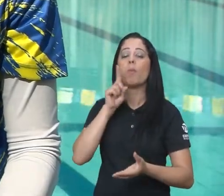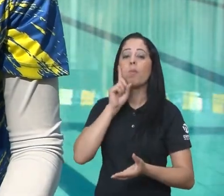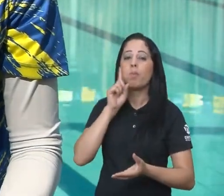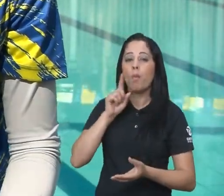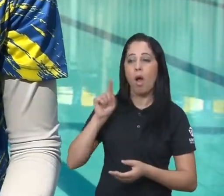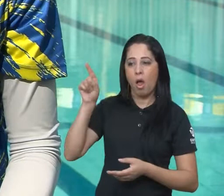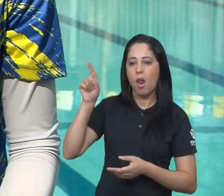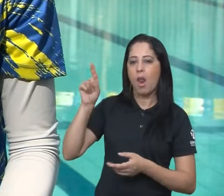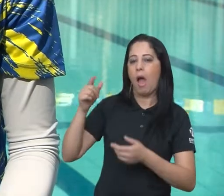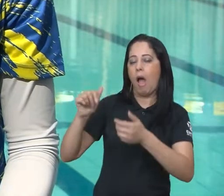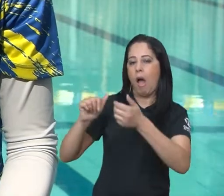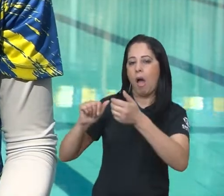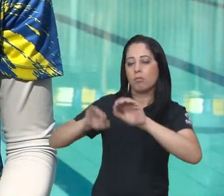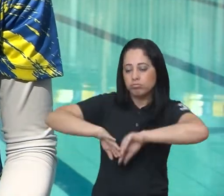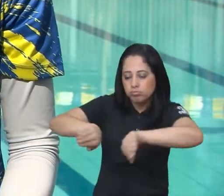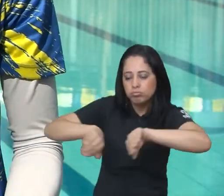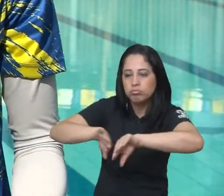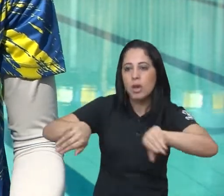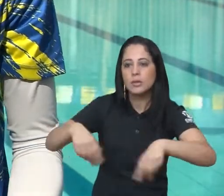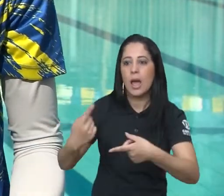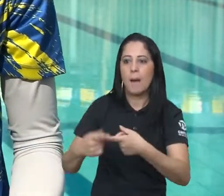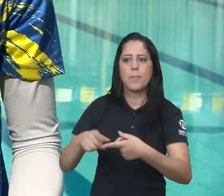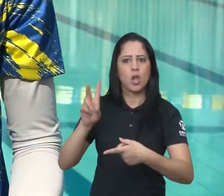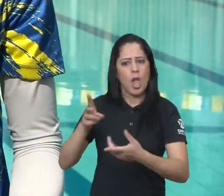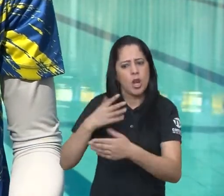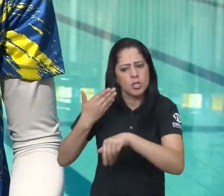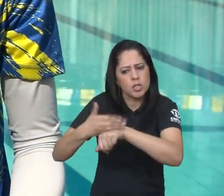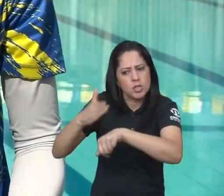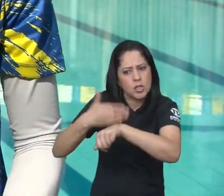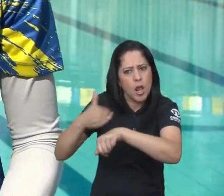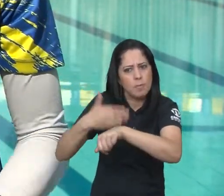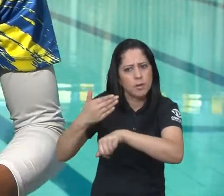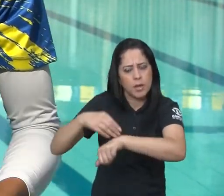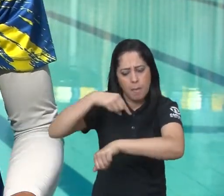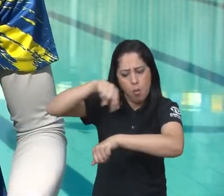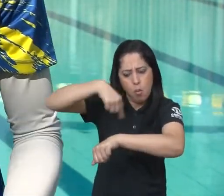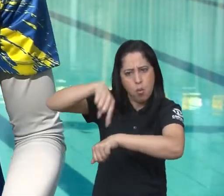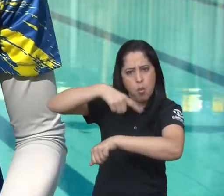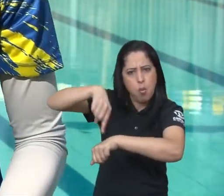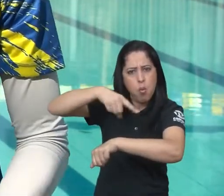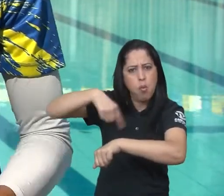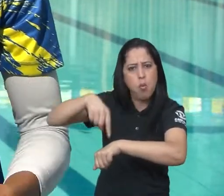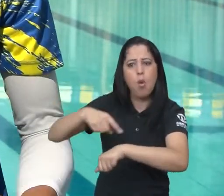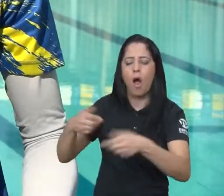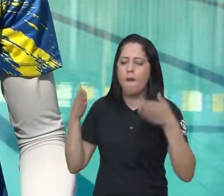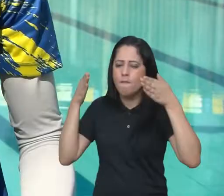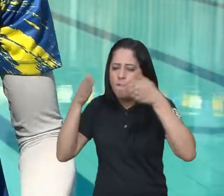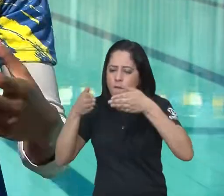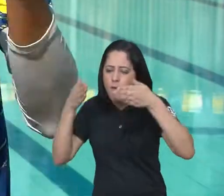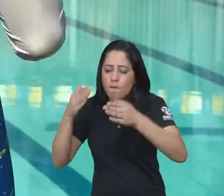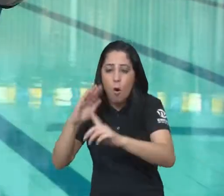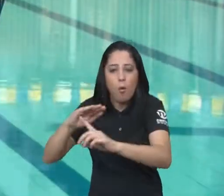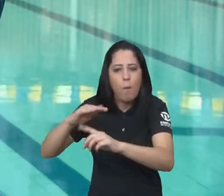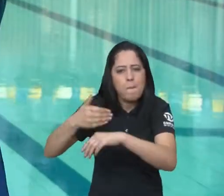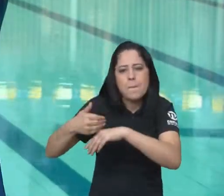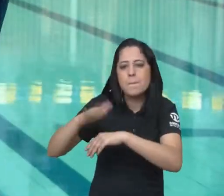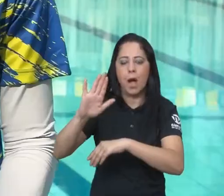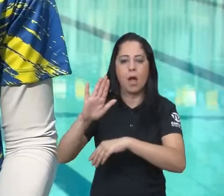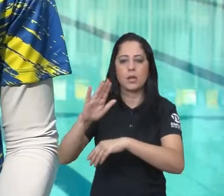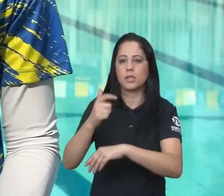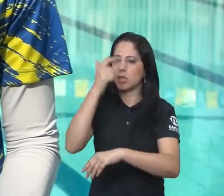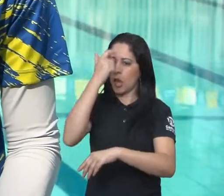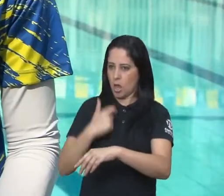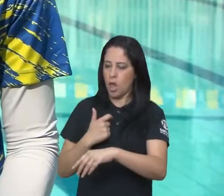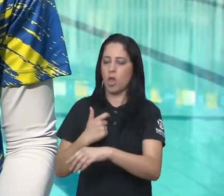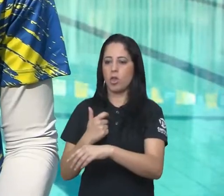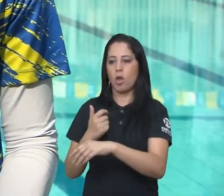da dedicação que ele tem em relação aos treinos dele, em ficar a mais nos treinos, a treinar mais que todo mundo, a ser mais focado. Já fui